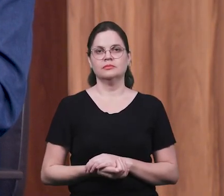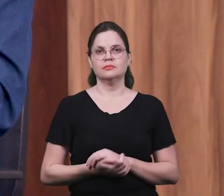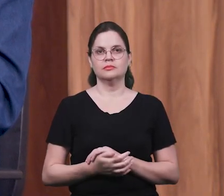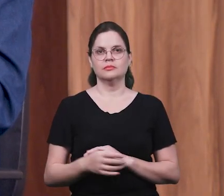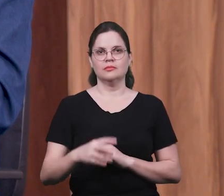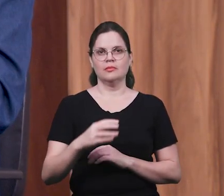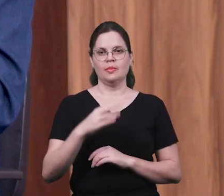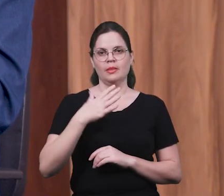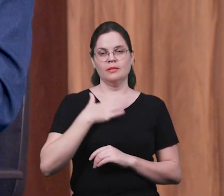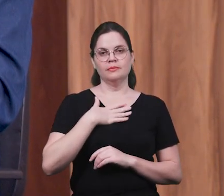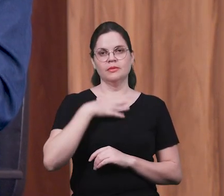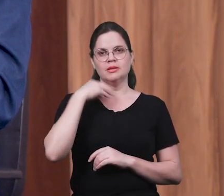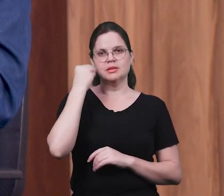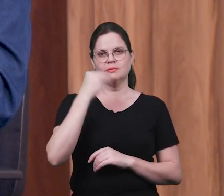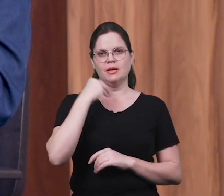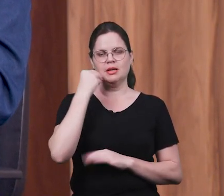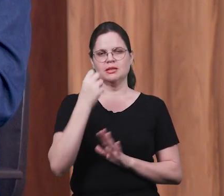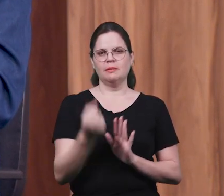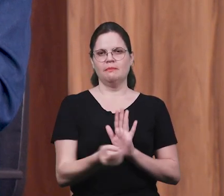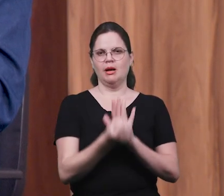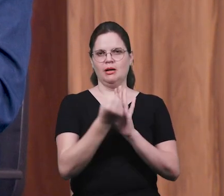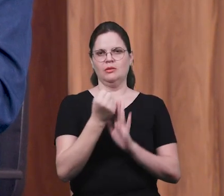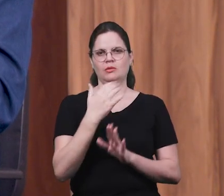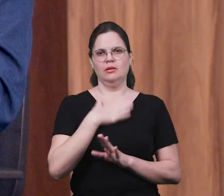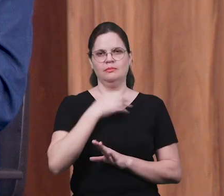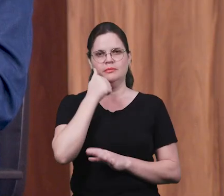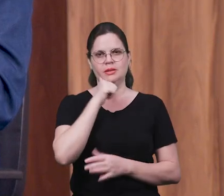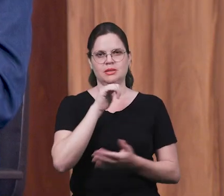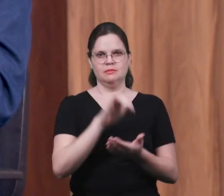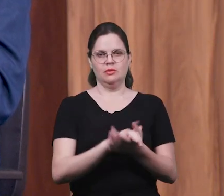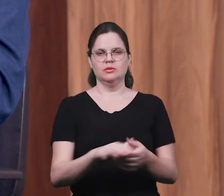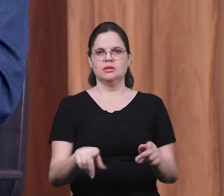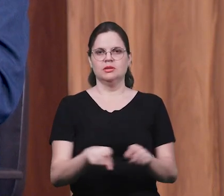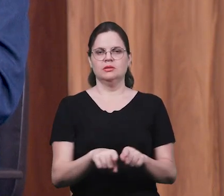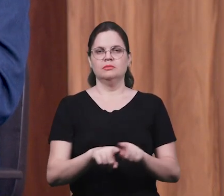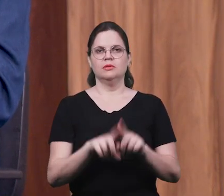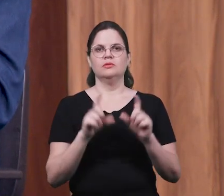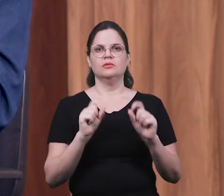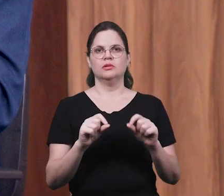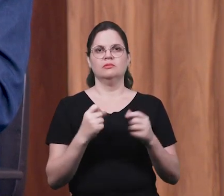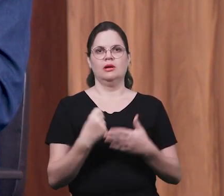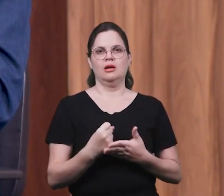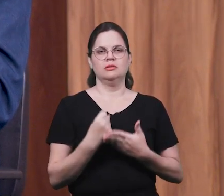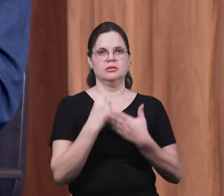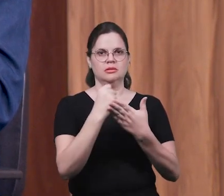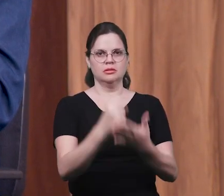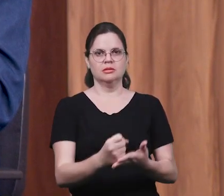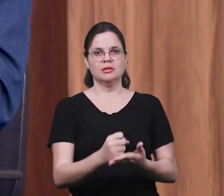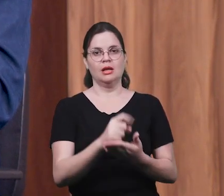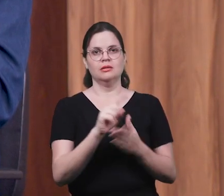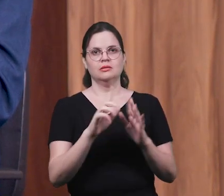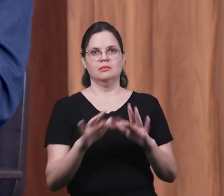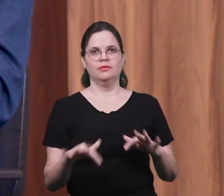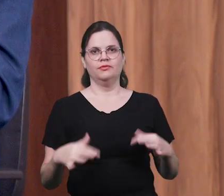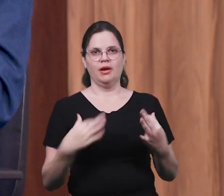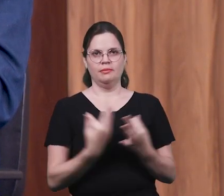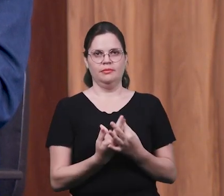marcou a minha esposa e foi algo gratificante, foi a assistência que nós demos a uma